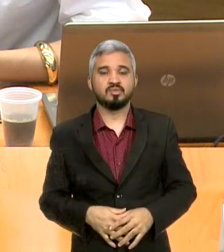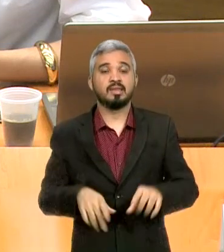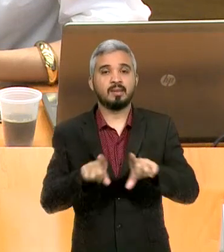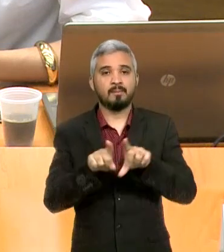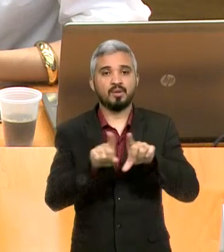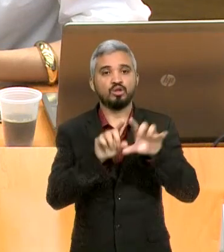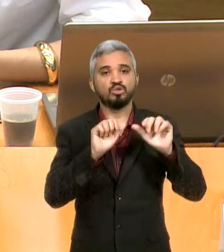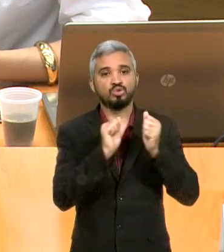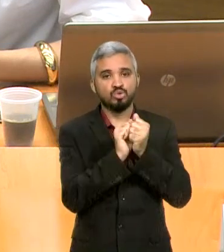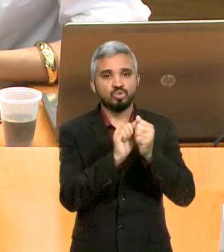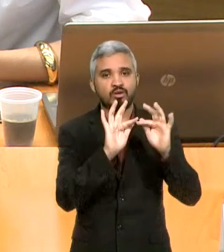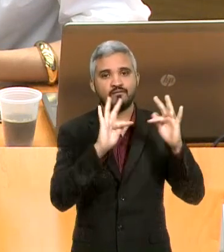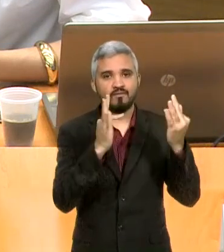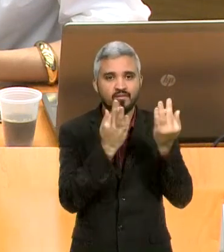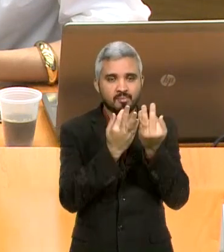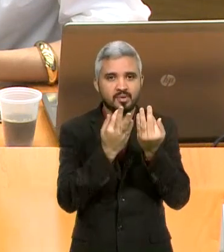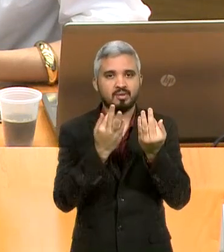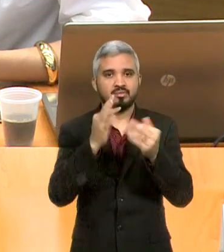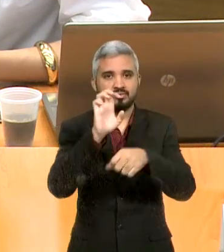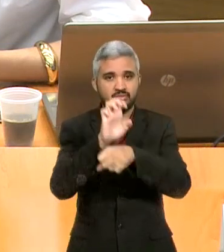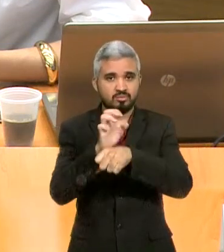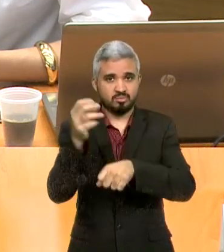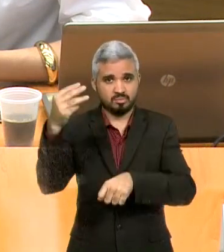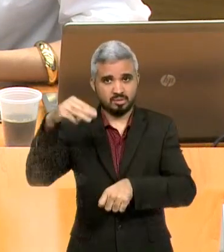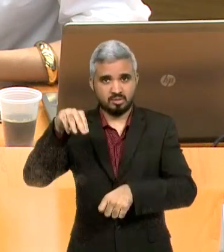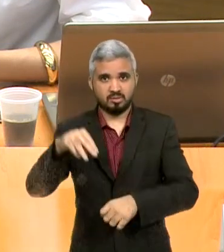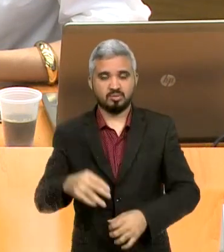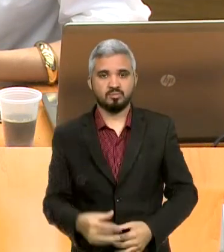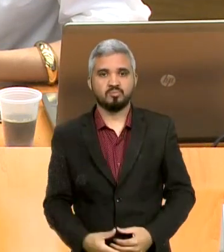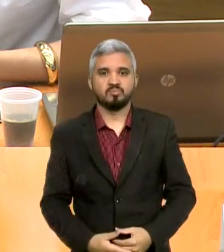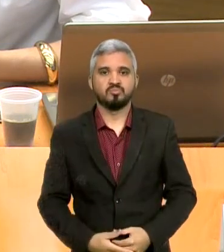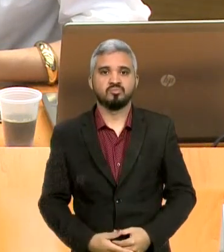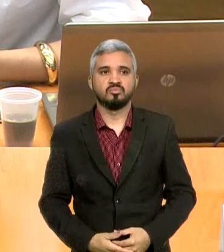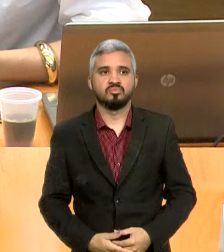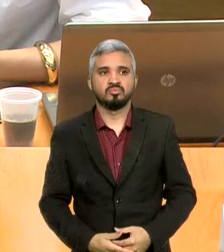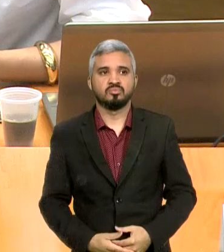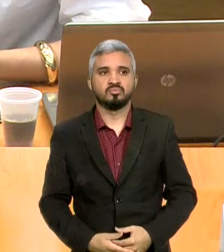famílias no âmbito do Estado do Maranhão.